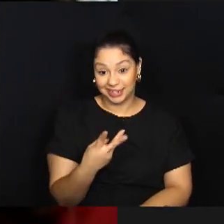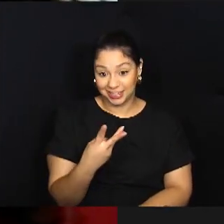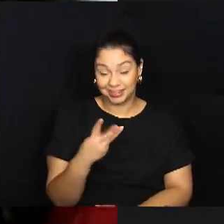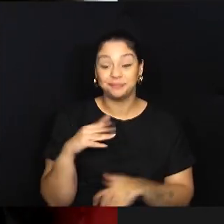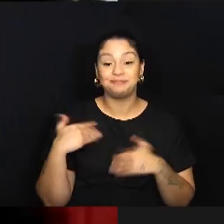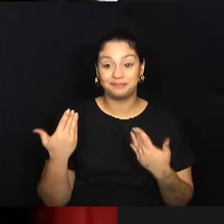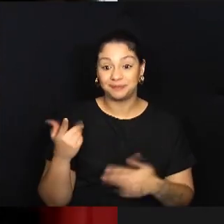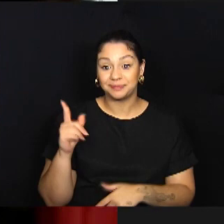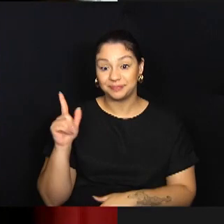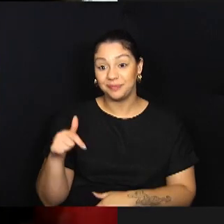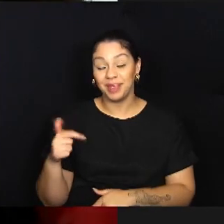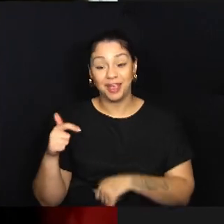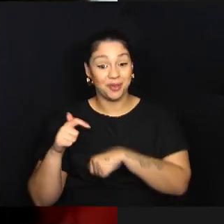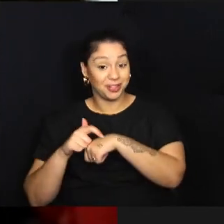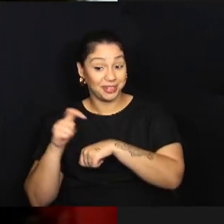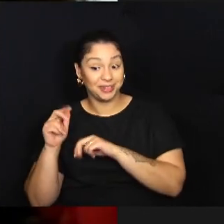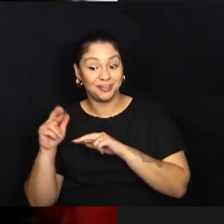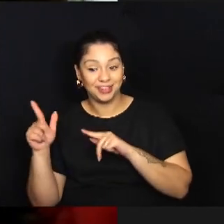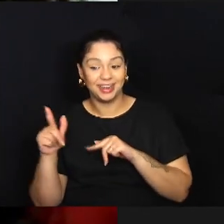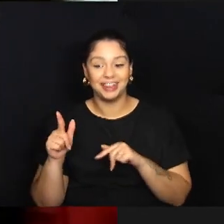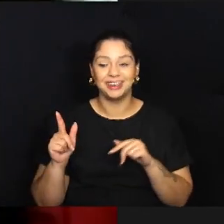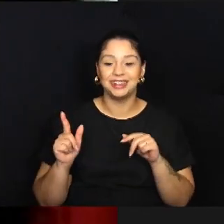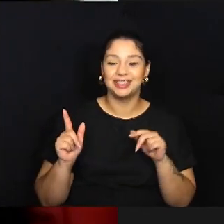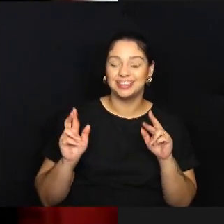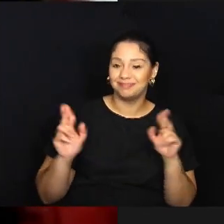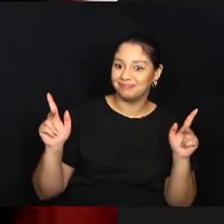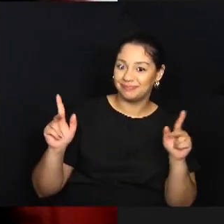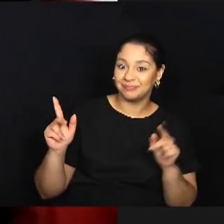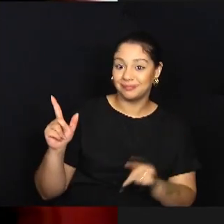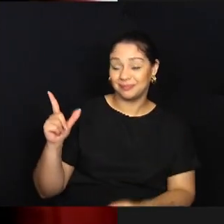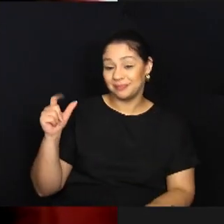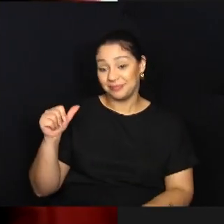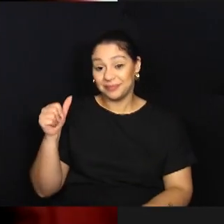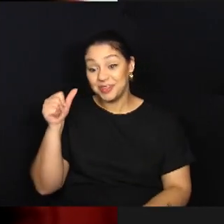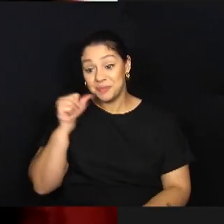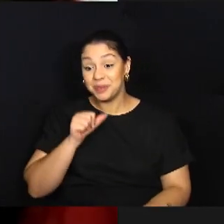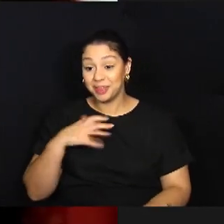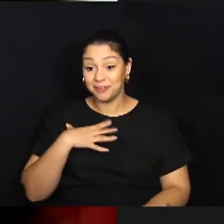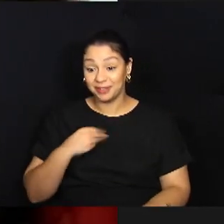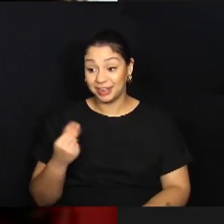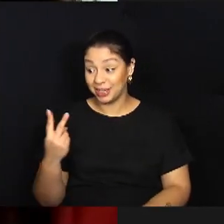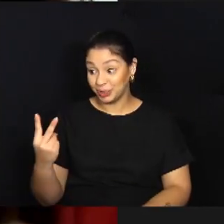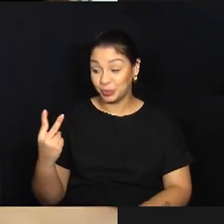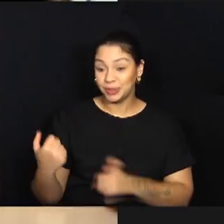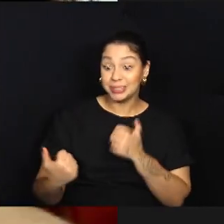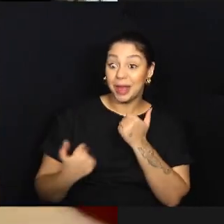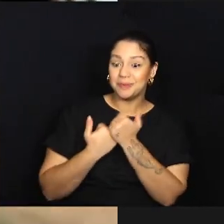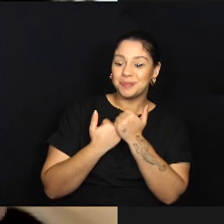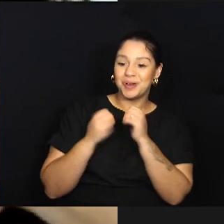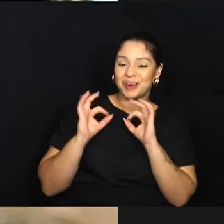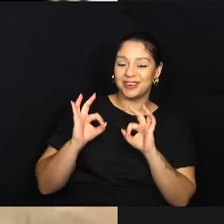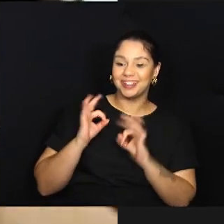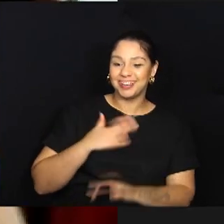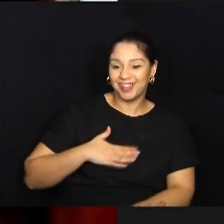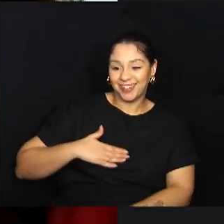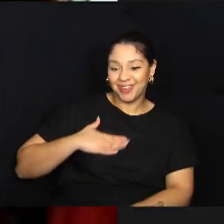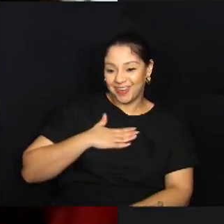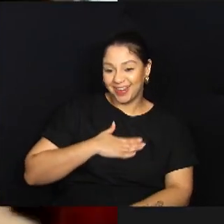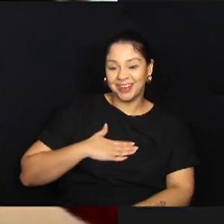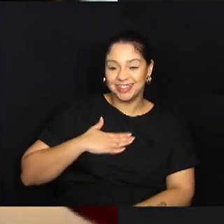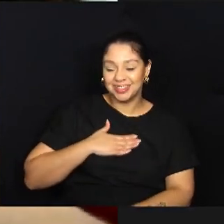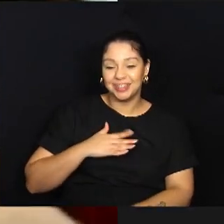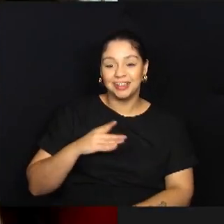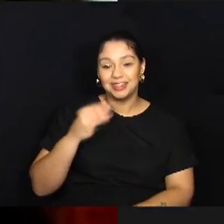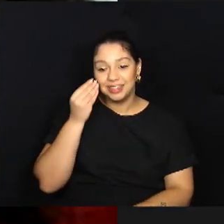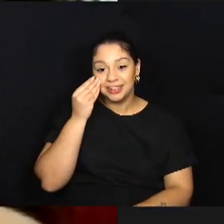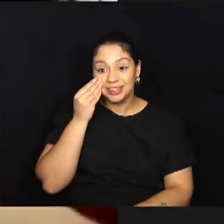são momentos diferentes, né, da vida dele, de cada um deles. Minhas filhas apoiam bastante, gostam, acham bacana eu estar buscando